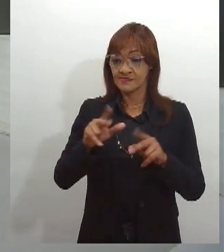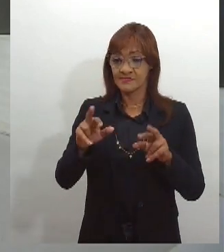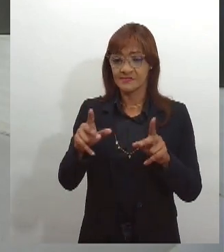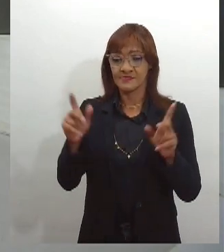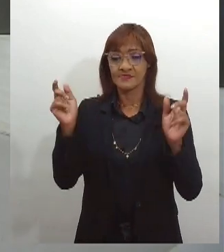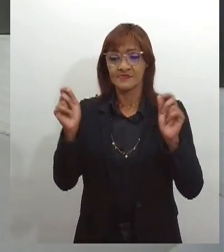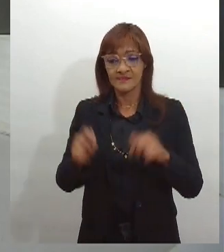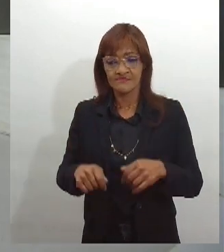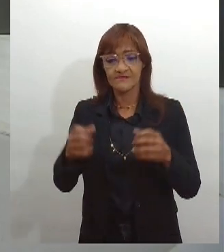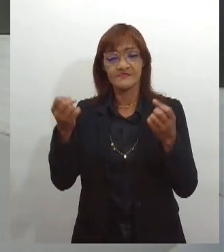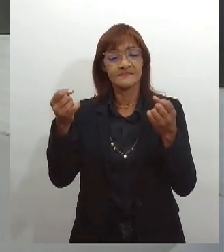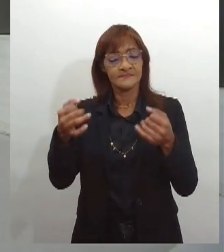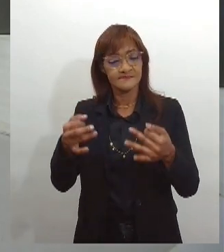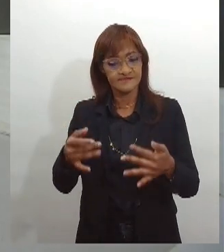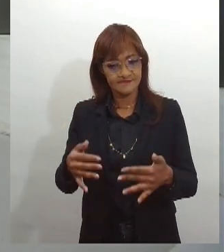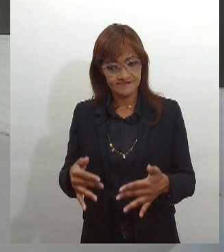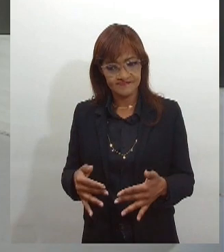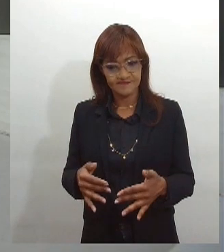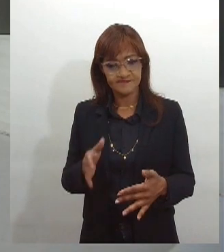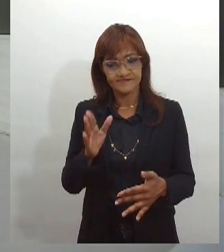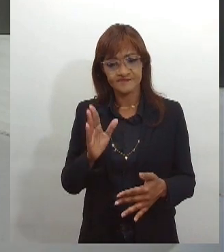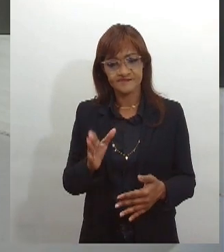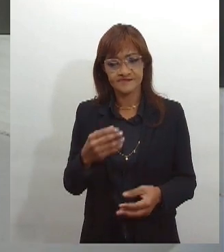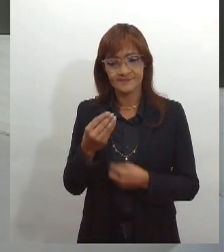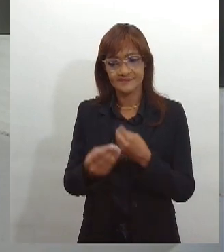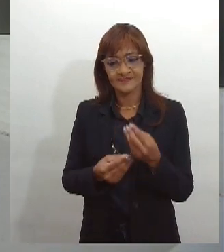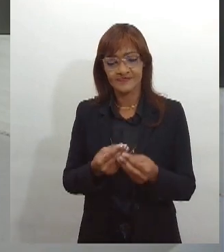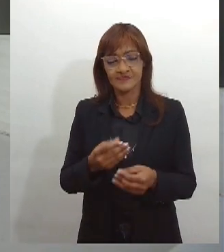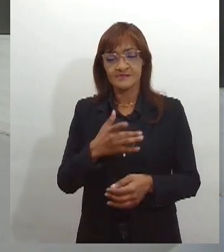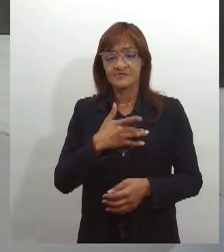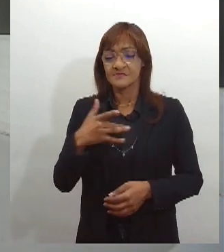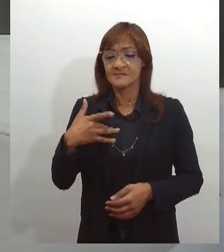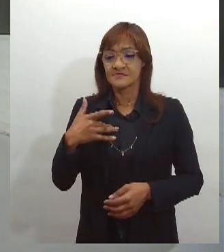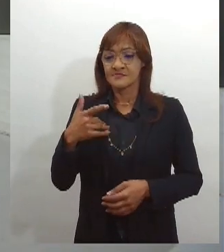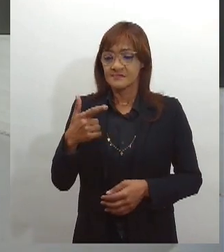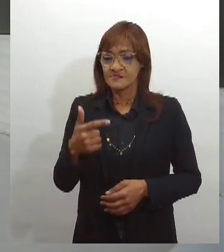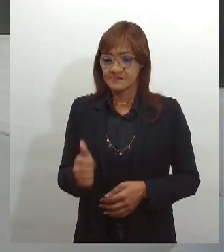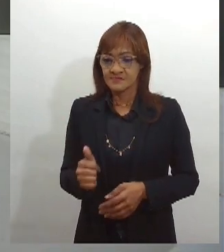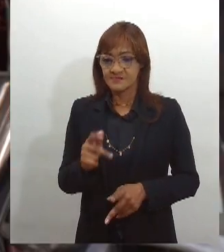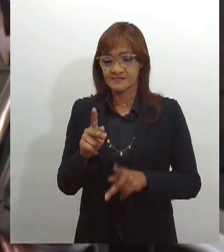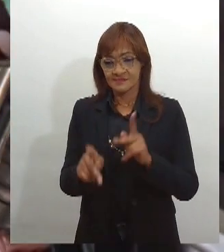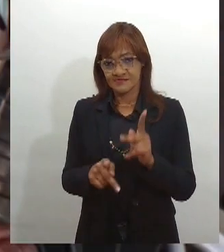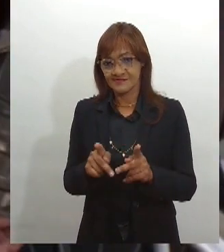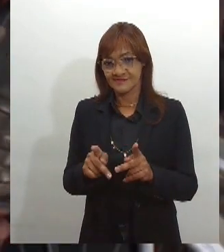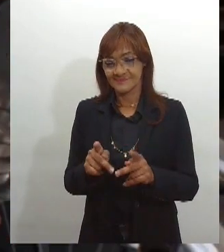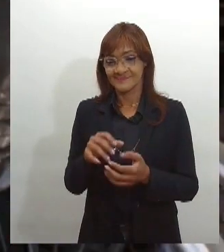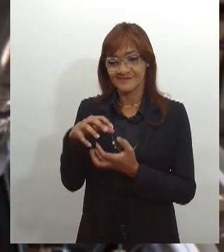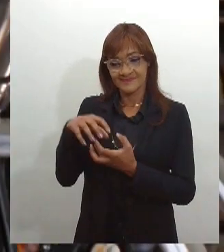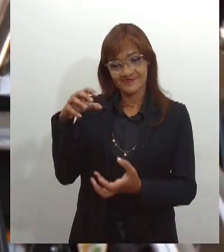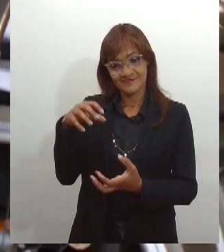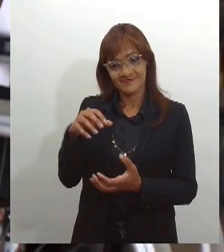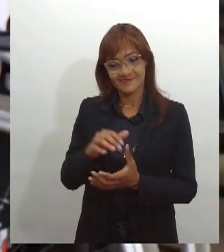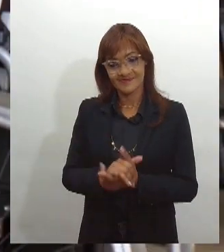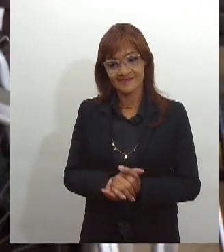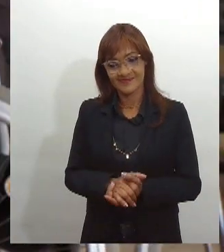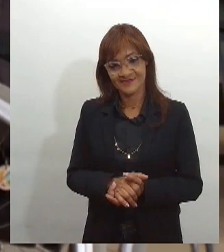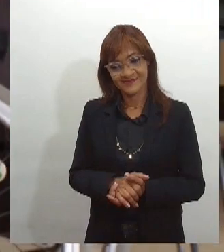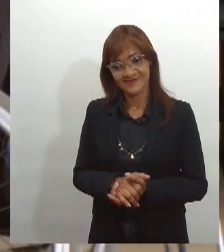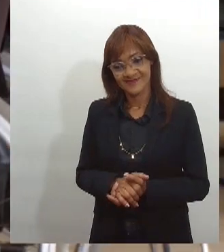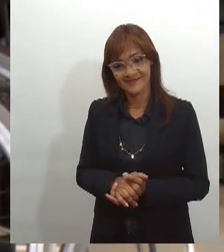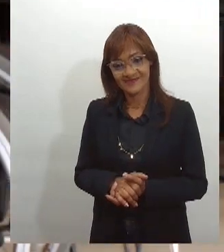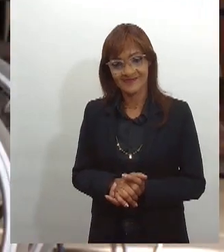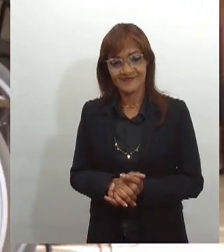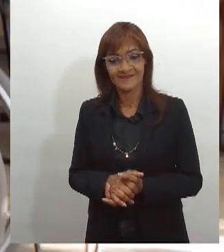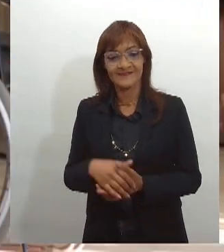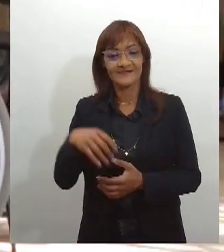pela adoção de rotinas mais saudáveis pela população da terceira idade. No Brasil, o fenômeno